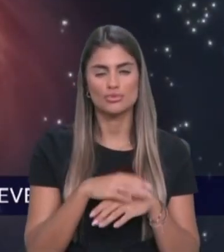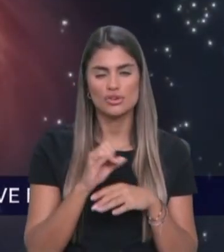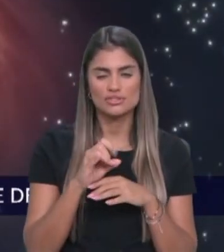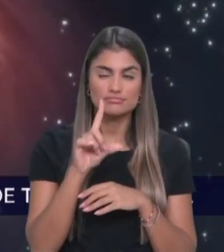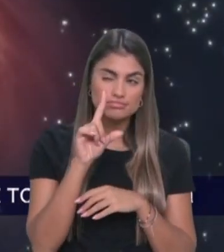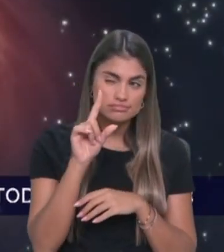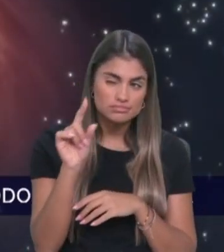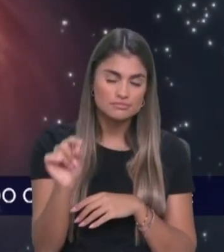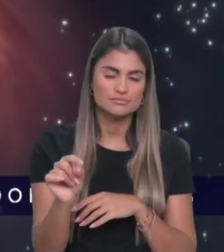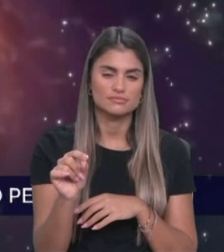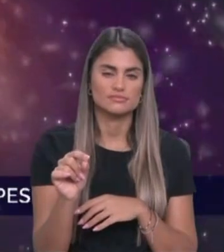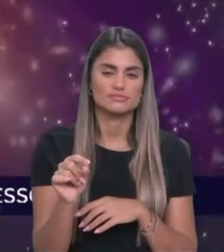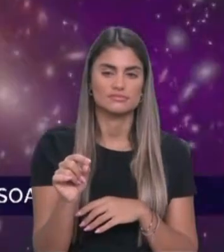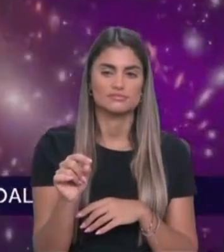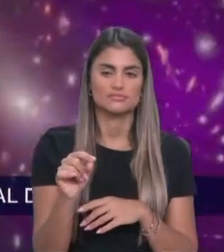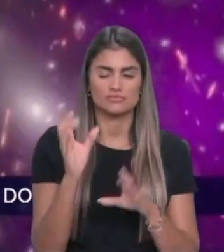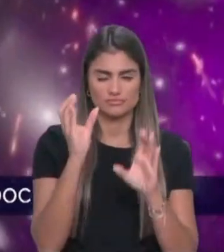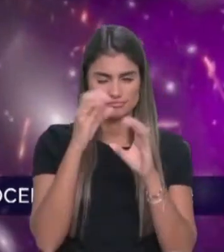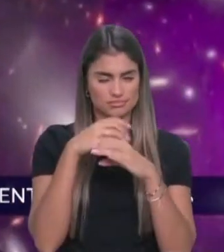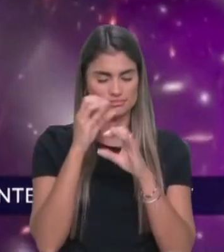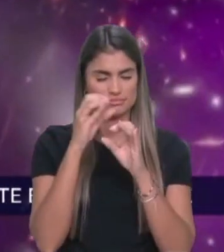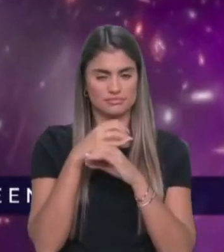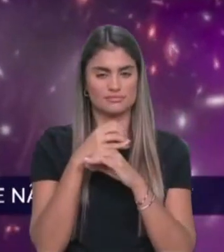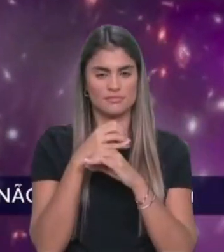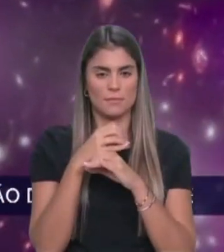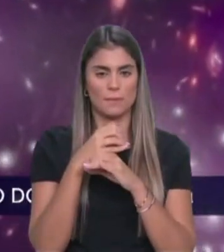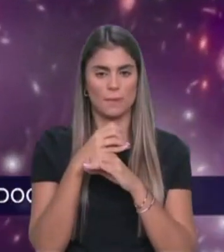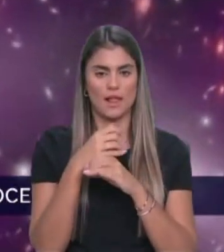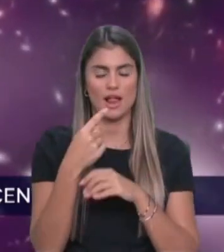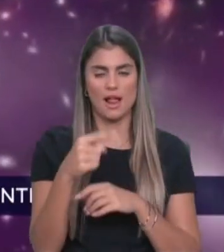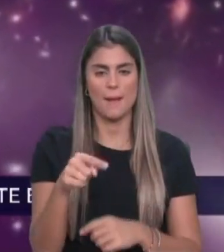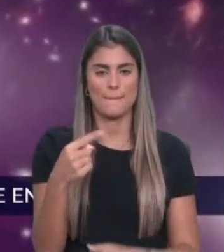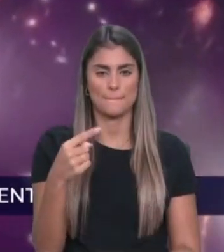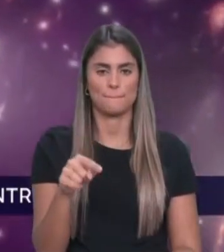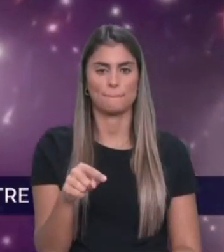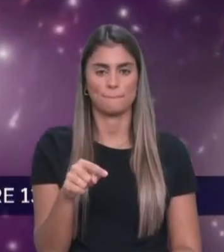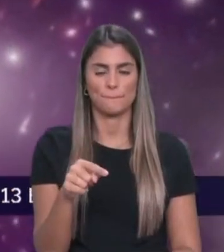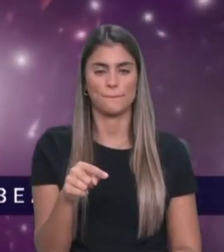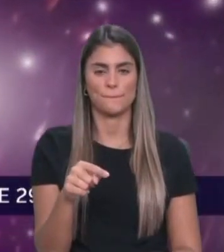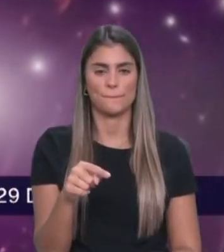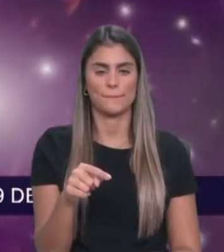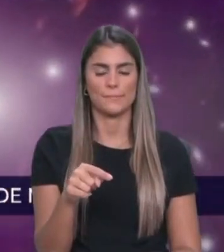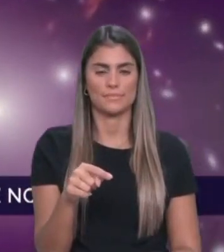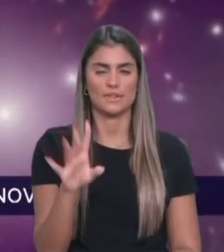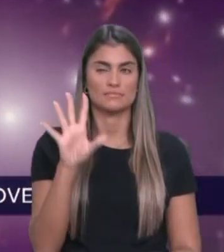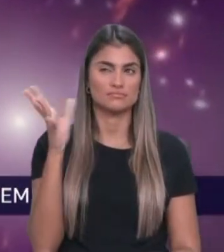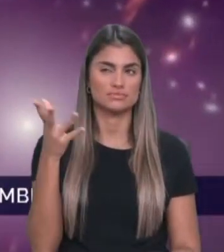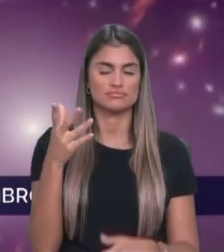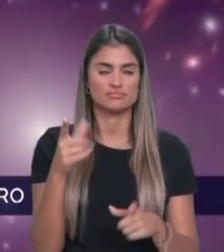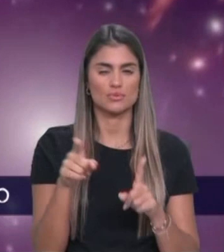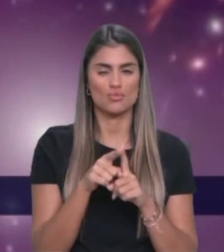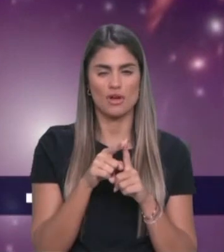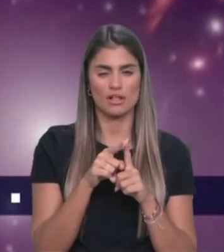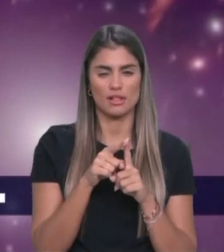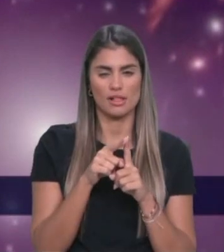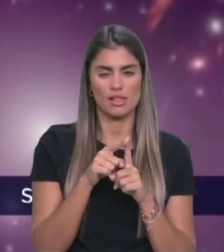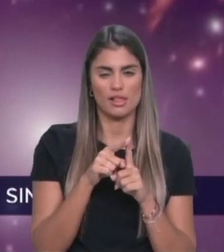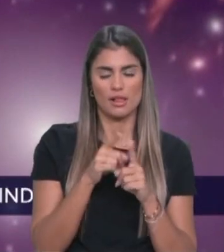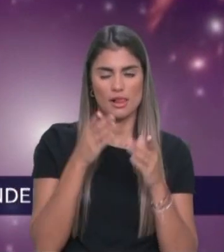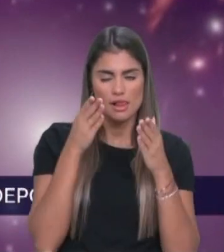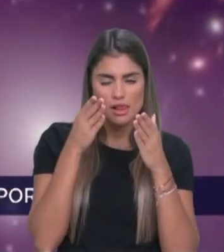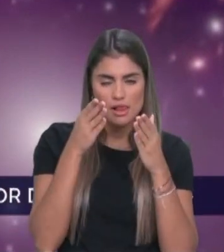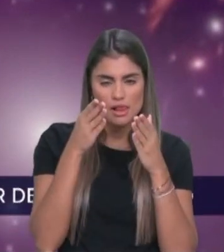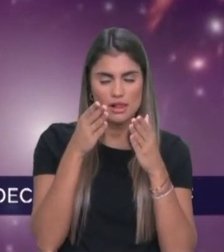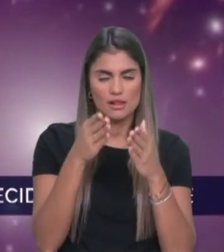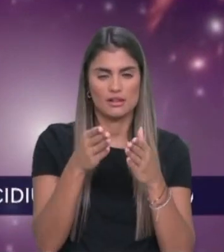ou seja, entre os nossos telescópios e esta galáxia estava um enxame gigantesco de galáxias que funcionou como uma lente, ou seja, focou ainda